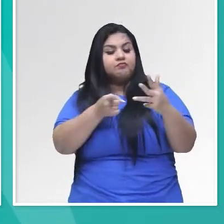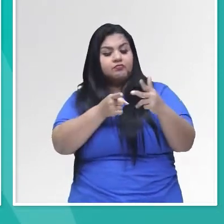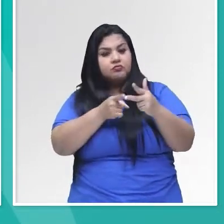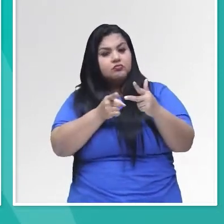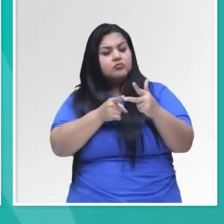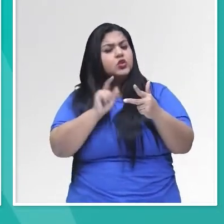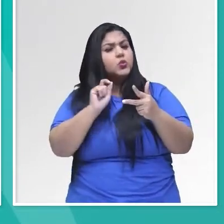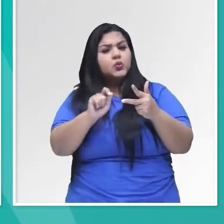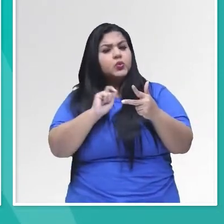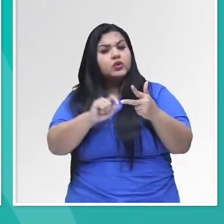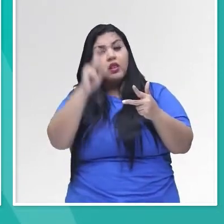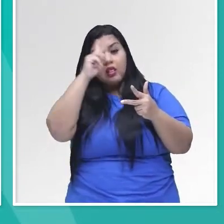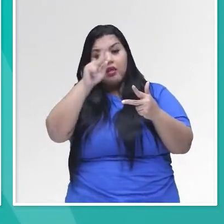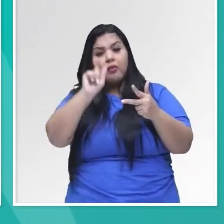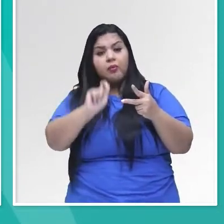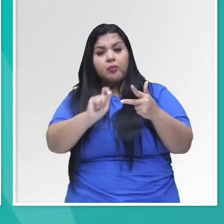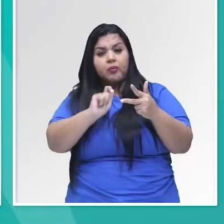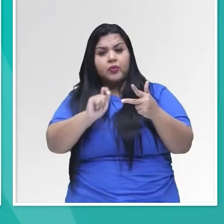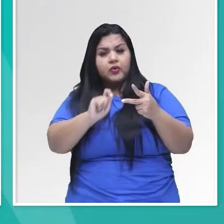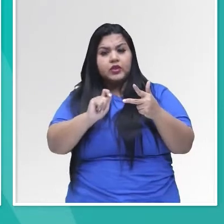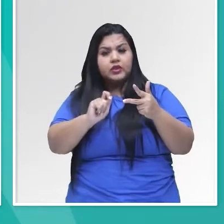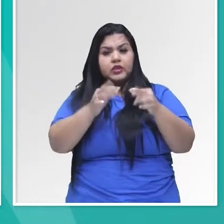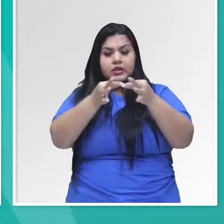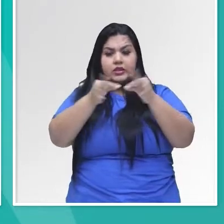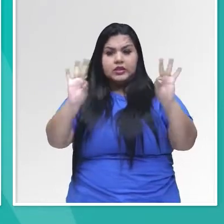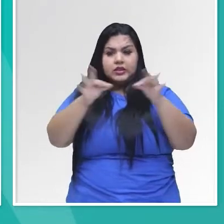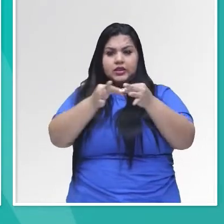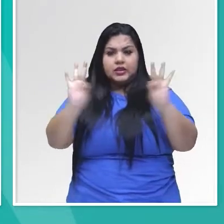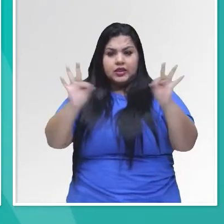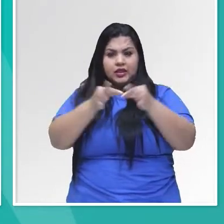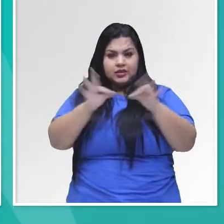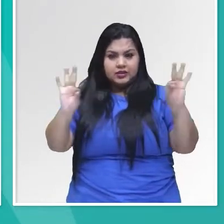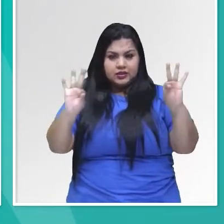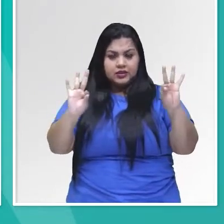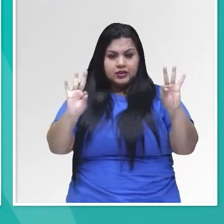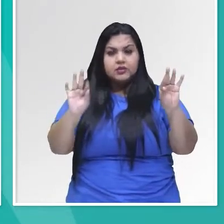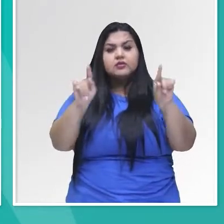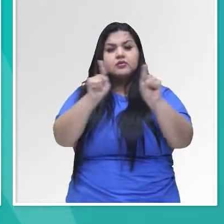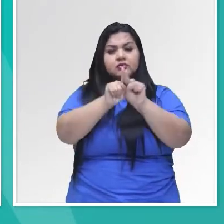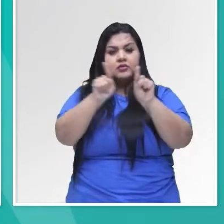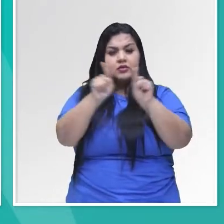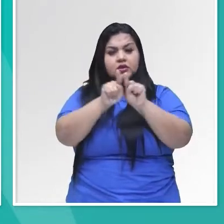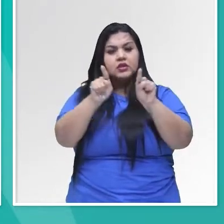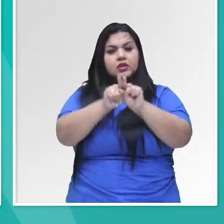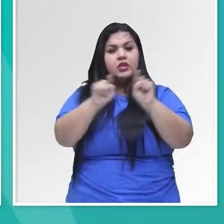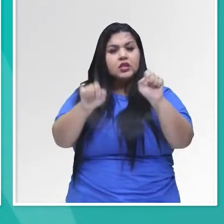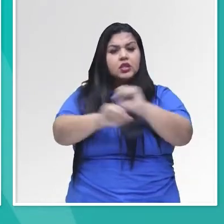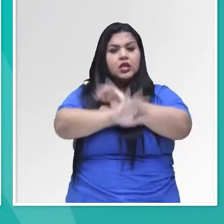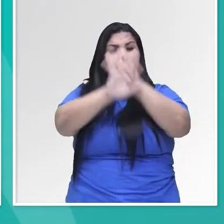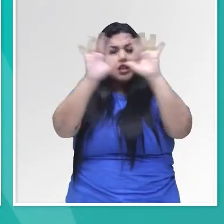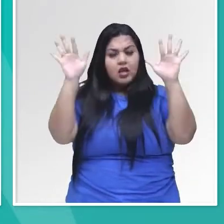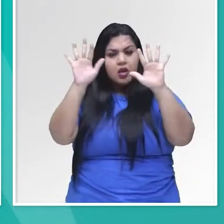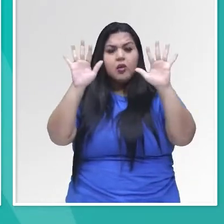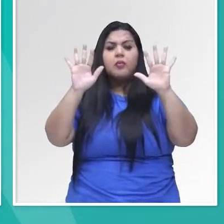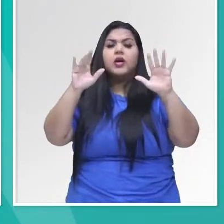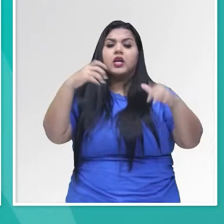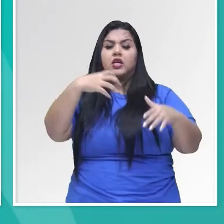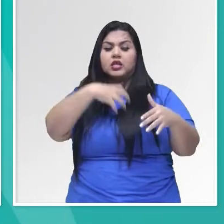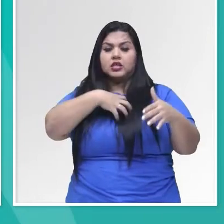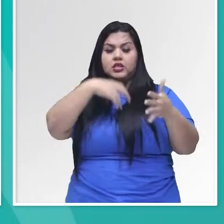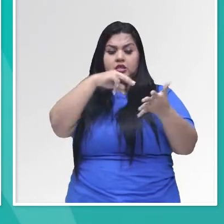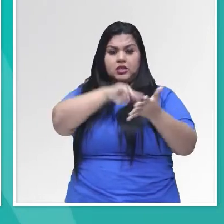que é sintaxe? Nós vamos hoje explorar a questão da sintaxe também. E claro que a semântica está relacionada